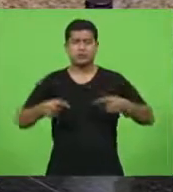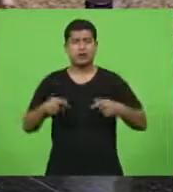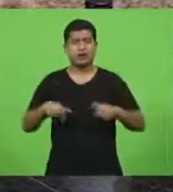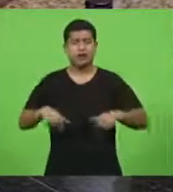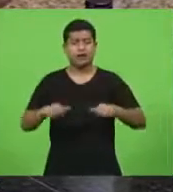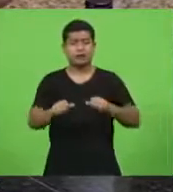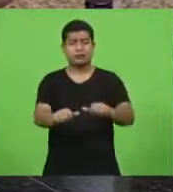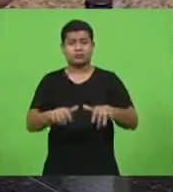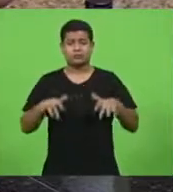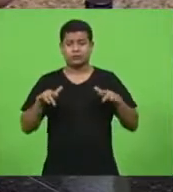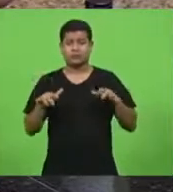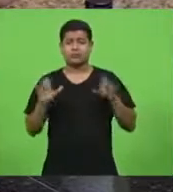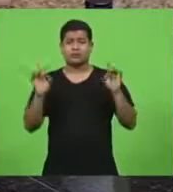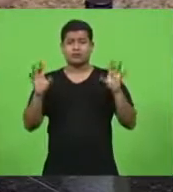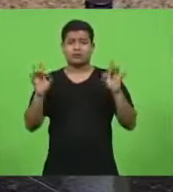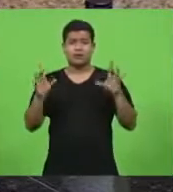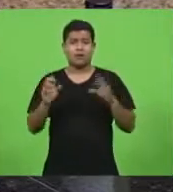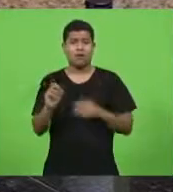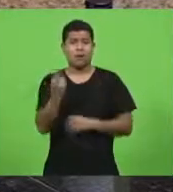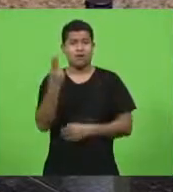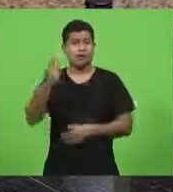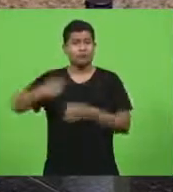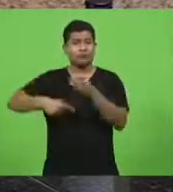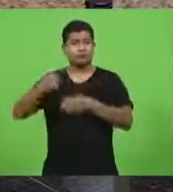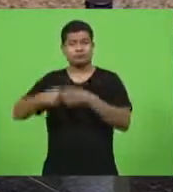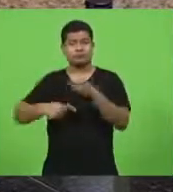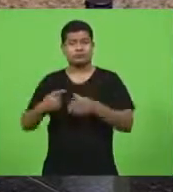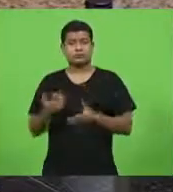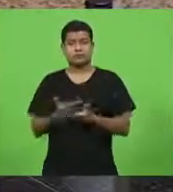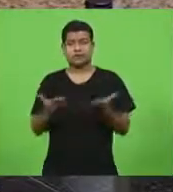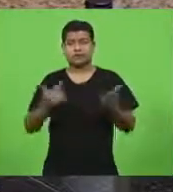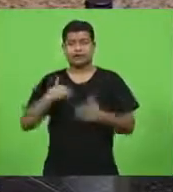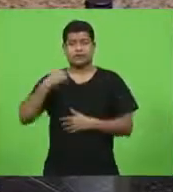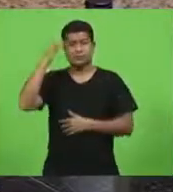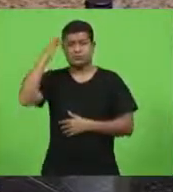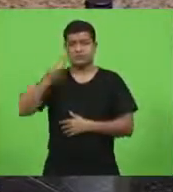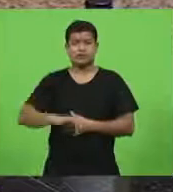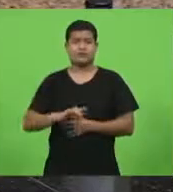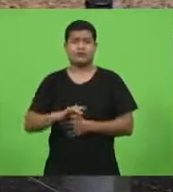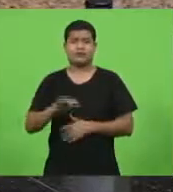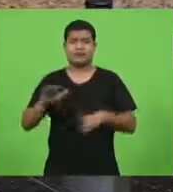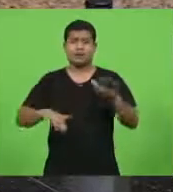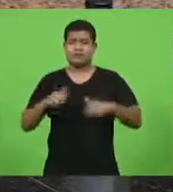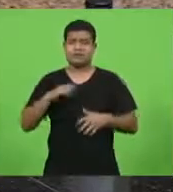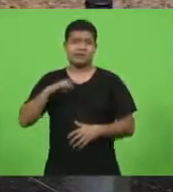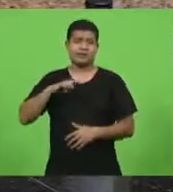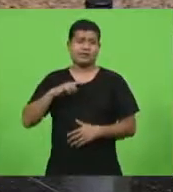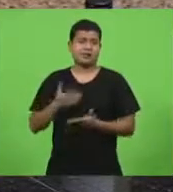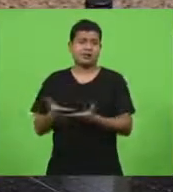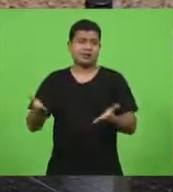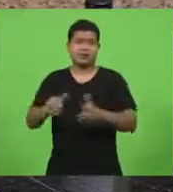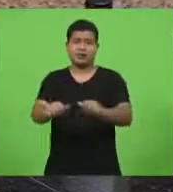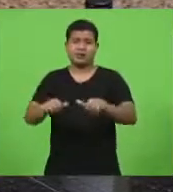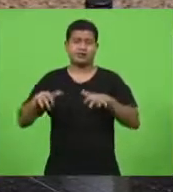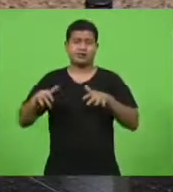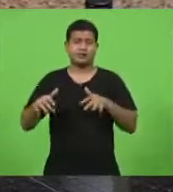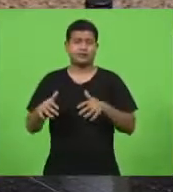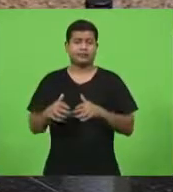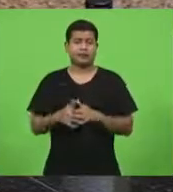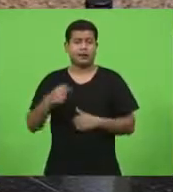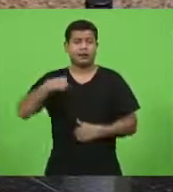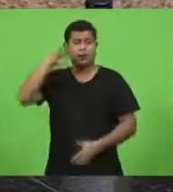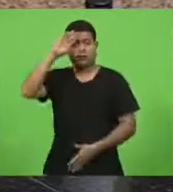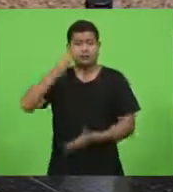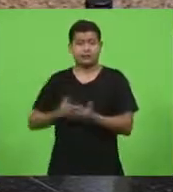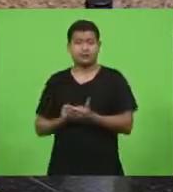especial ou se isso vai ser numa comissão. Muitas vezes eles não sabem nem que existe isso. Então, aqui eu acredito que seja